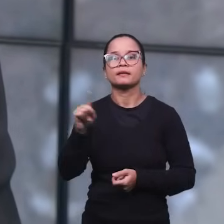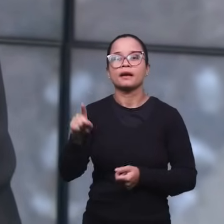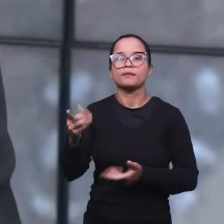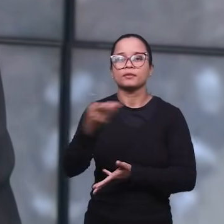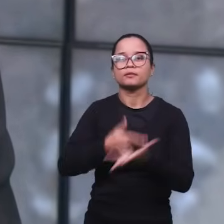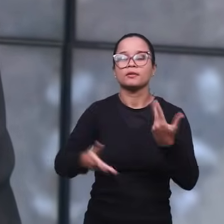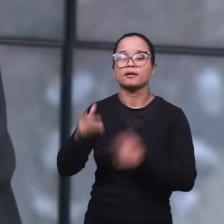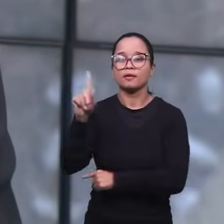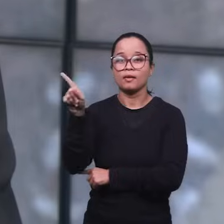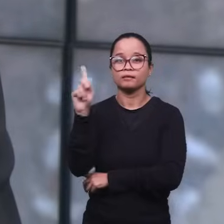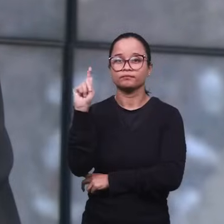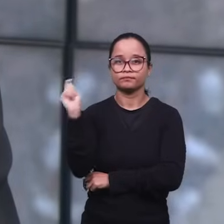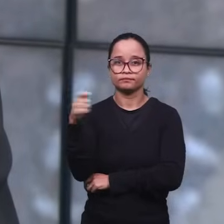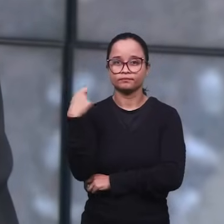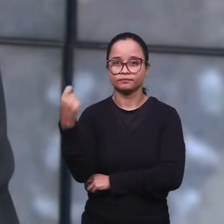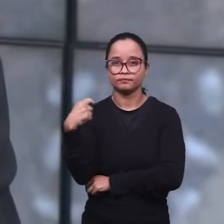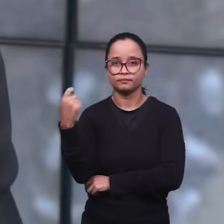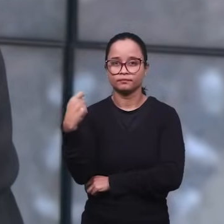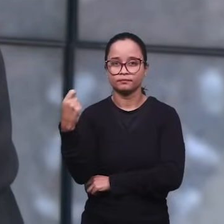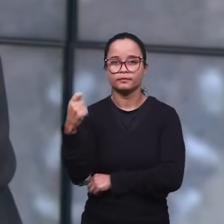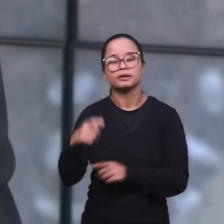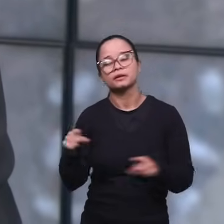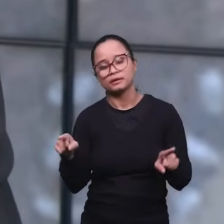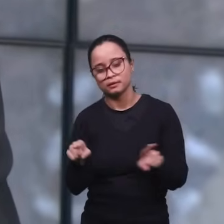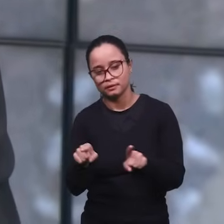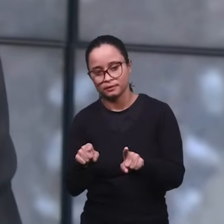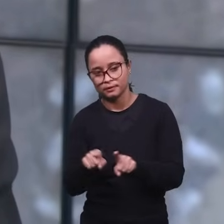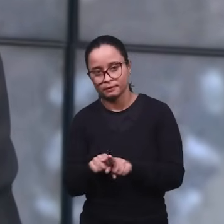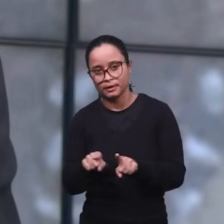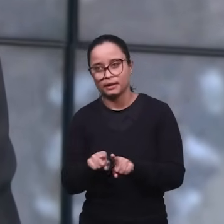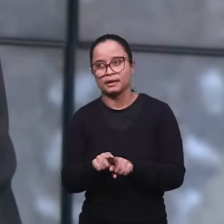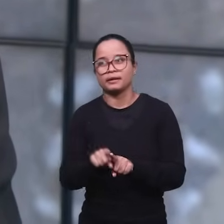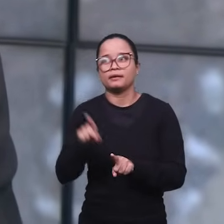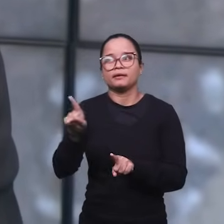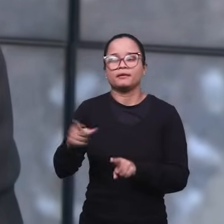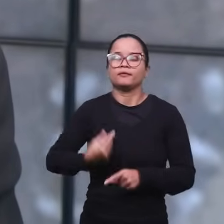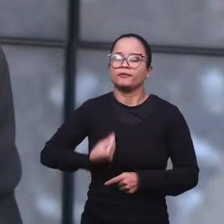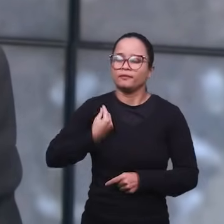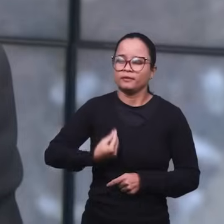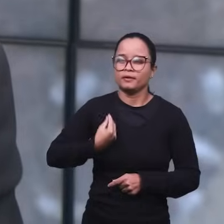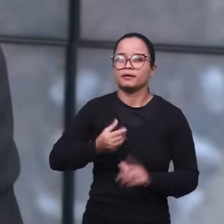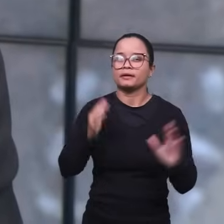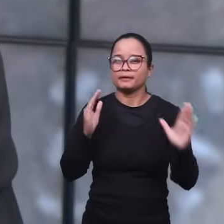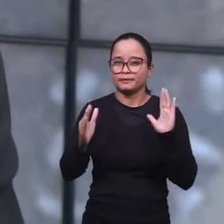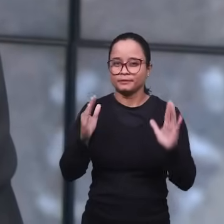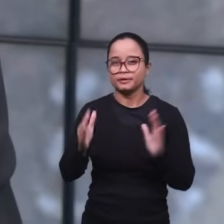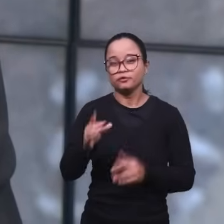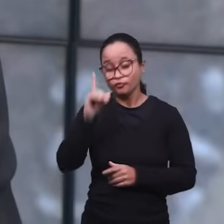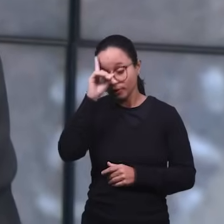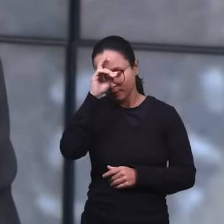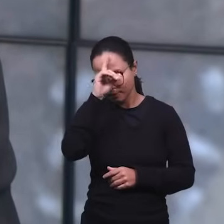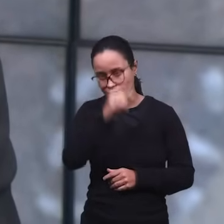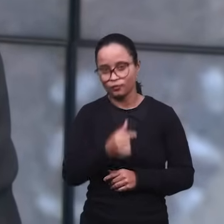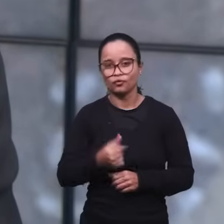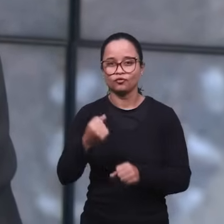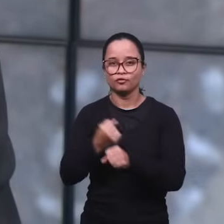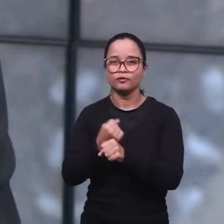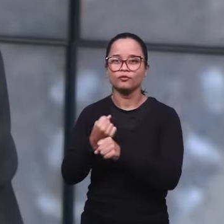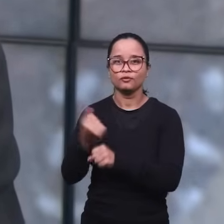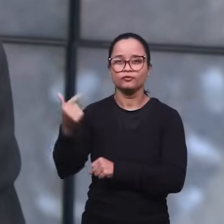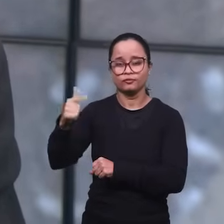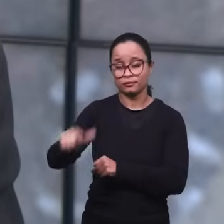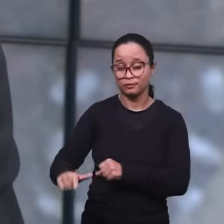do Sul. Isso, Rio Grande do Sul está ainda vivendo aquele momento, num processo de reconstrução,